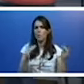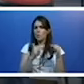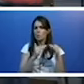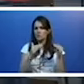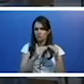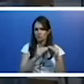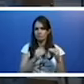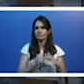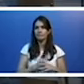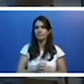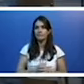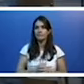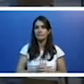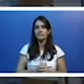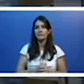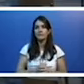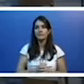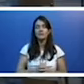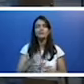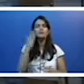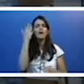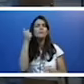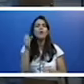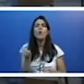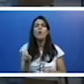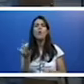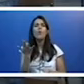a gente tem que saber quanto